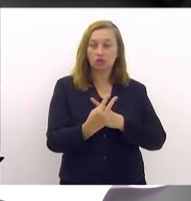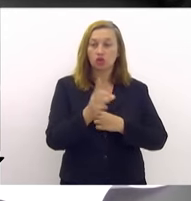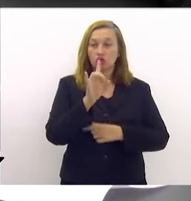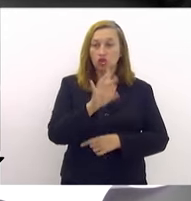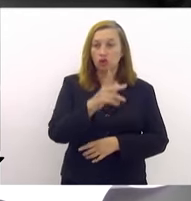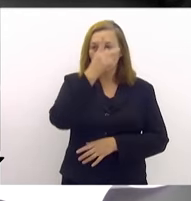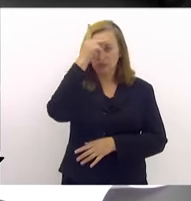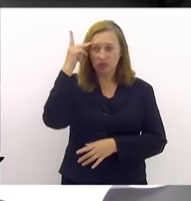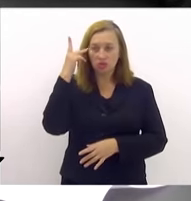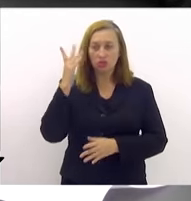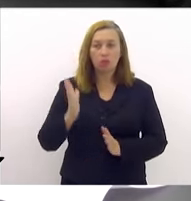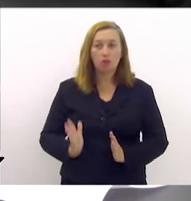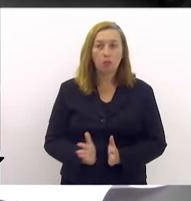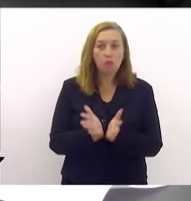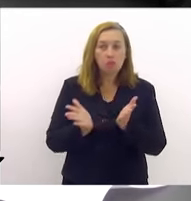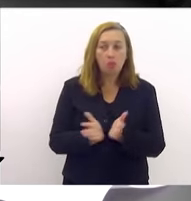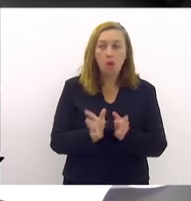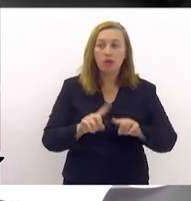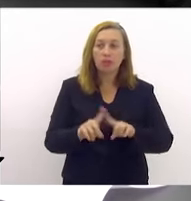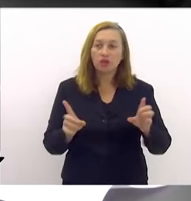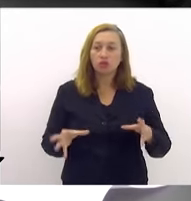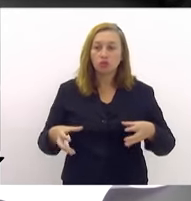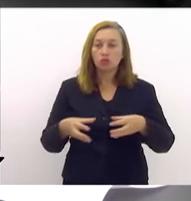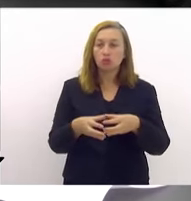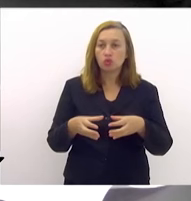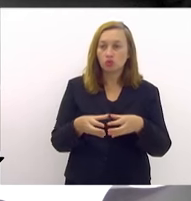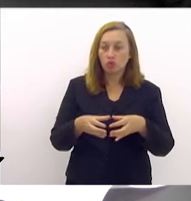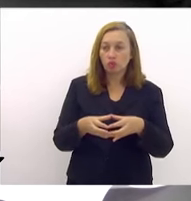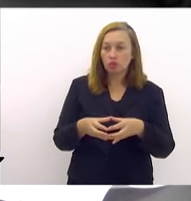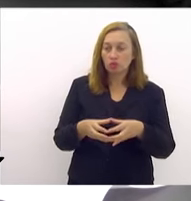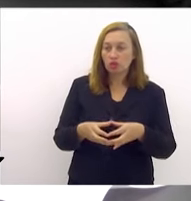está visando um conjunto de pessoas que lá